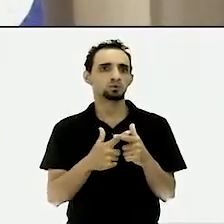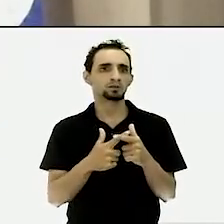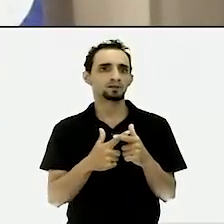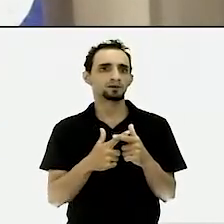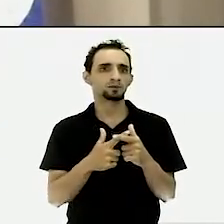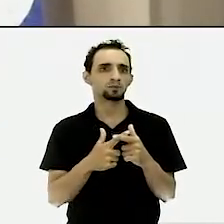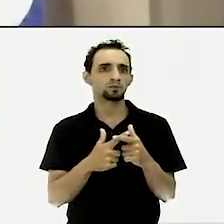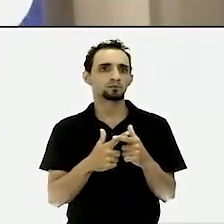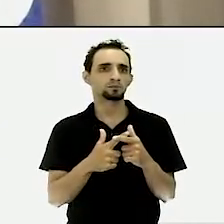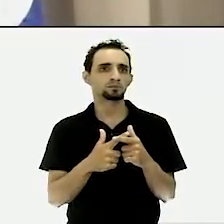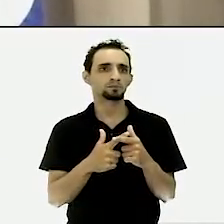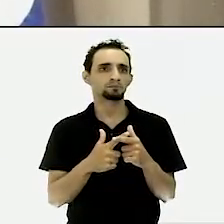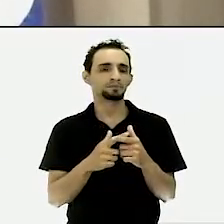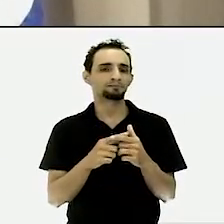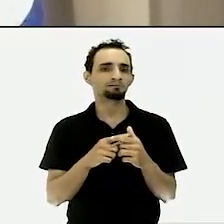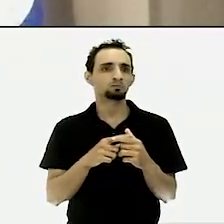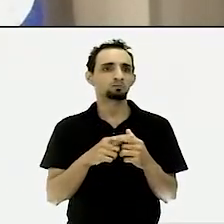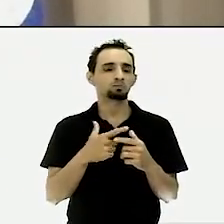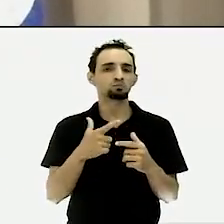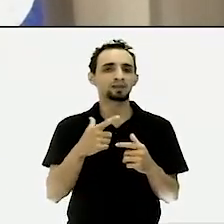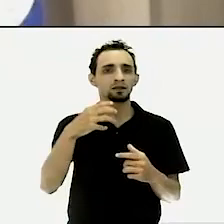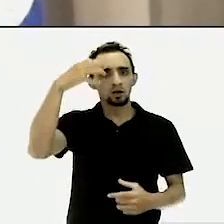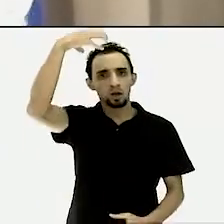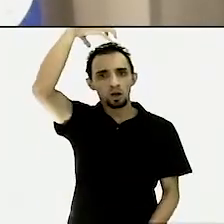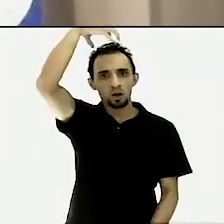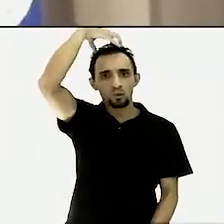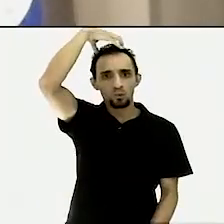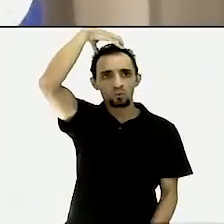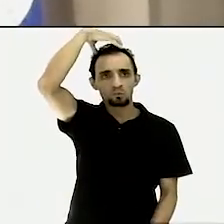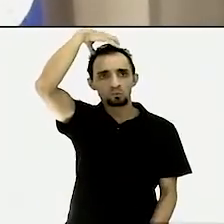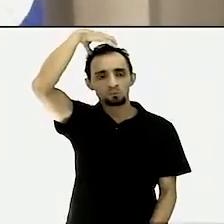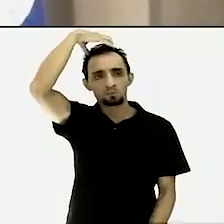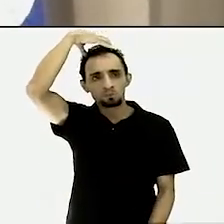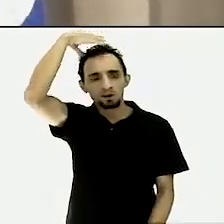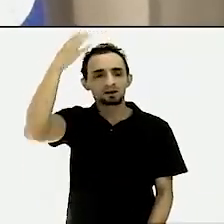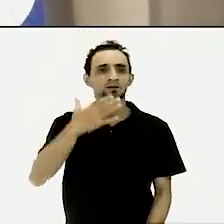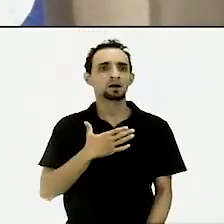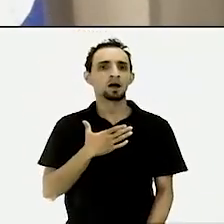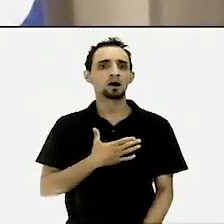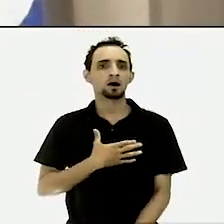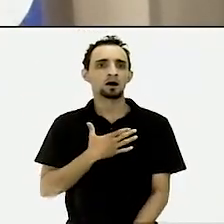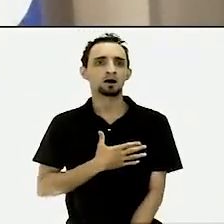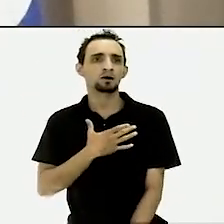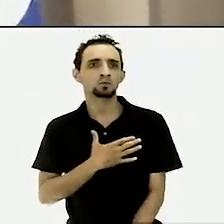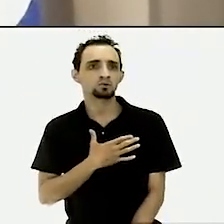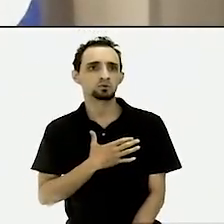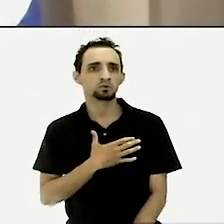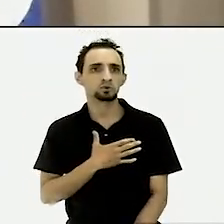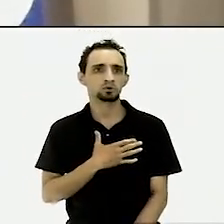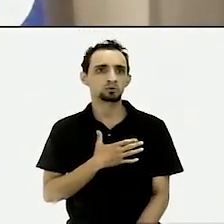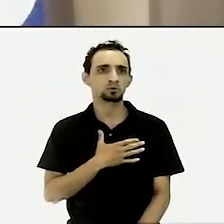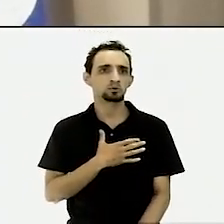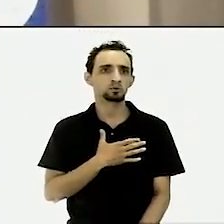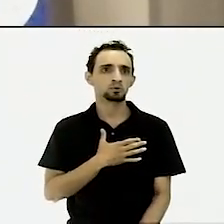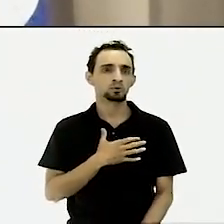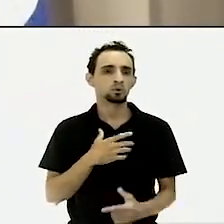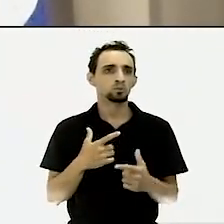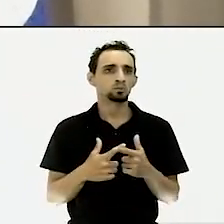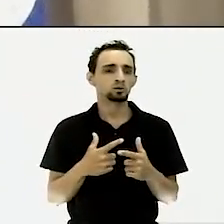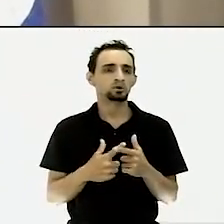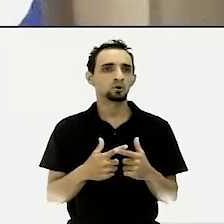gasta a UPA de agudos. Porque a UPA é caro, é praticamente um novo hospital. E o governo